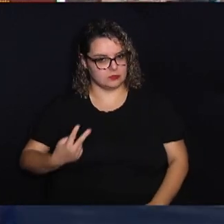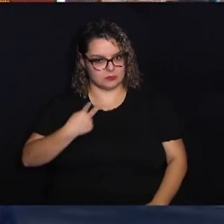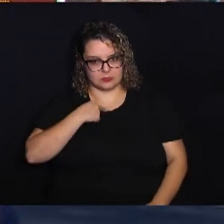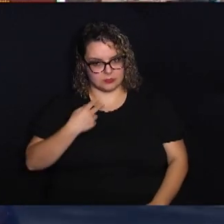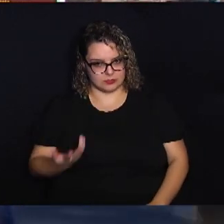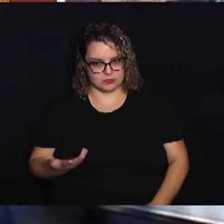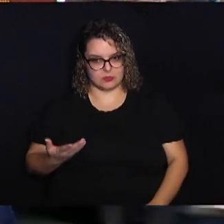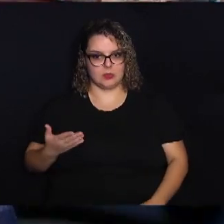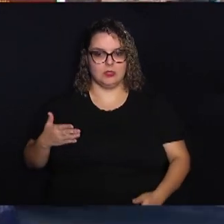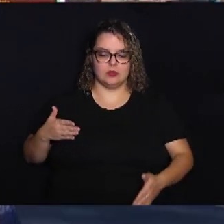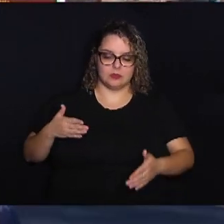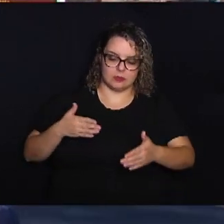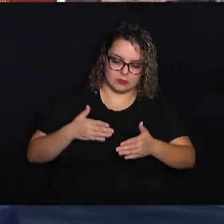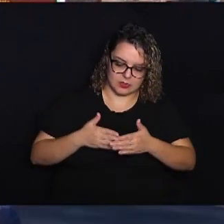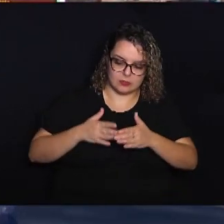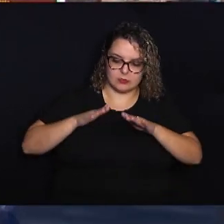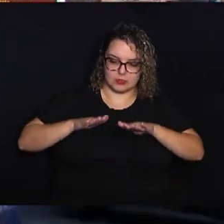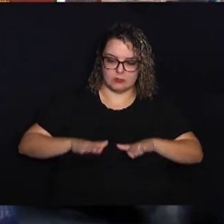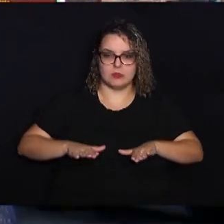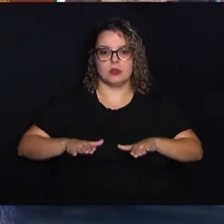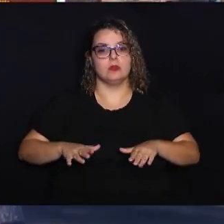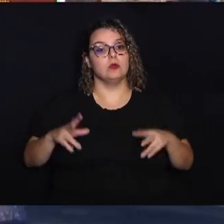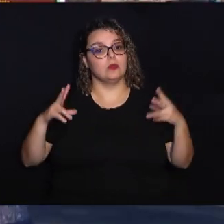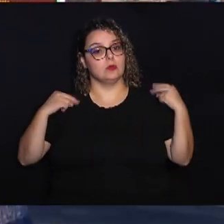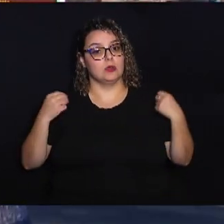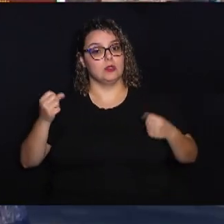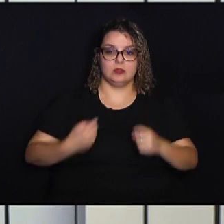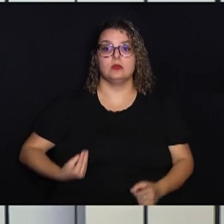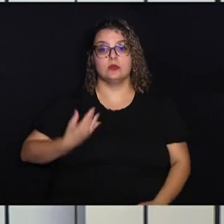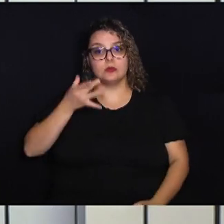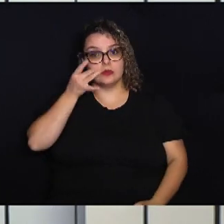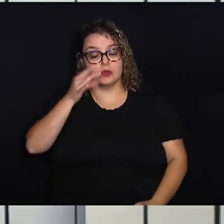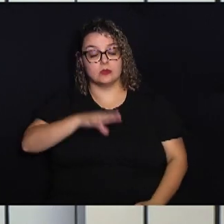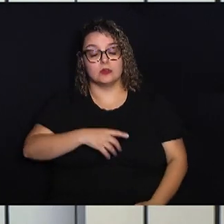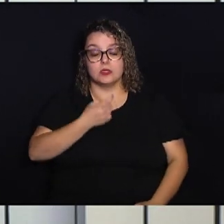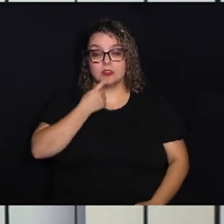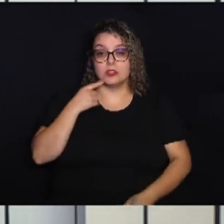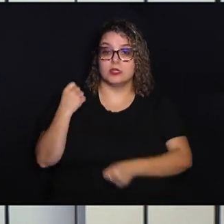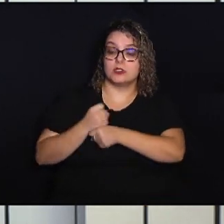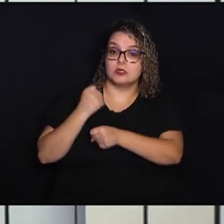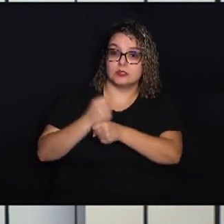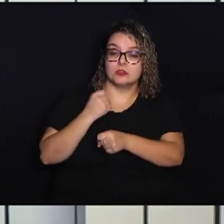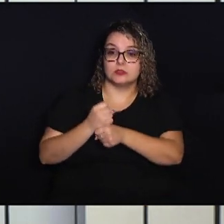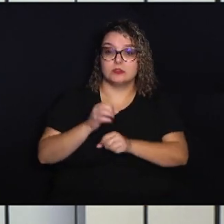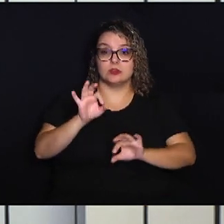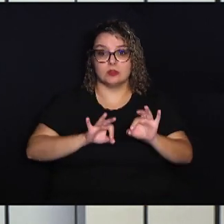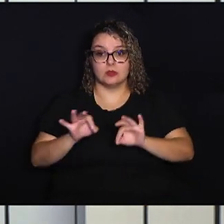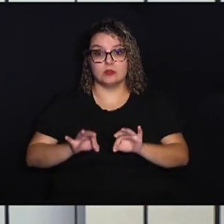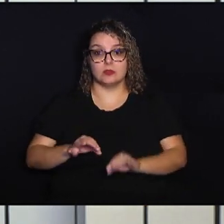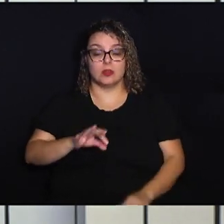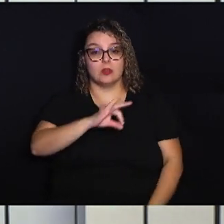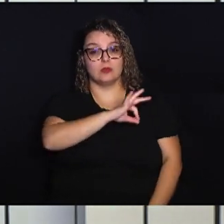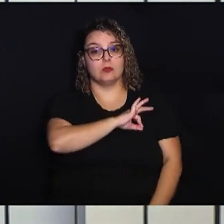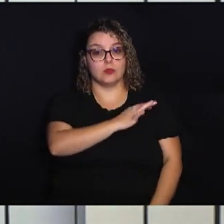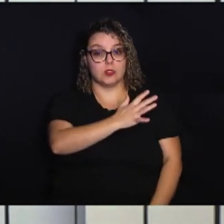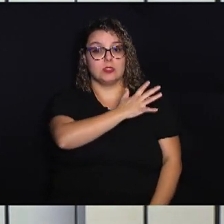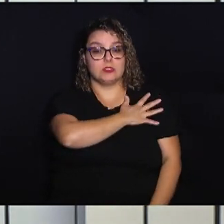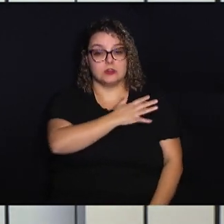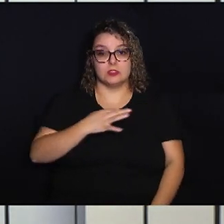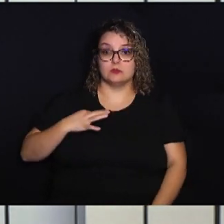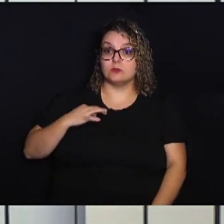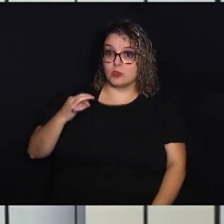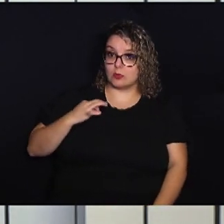que alguém necessite. Saiba que a gente tem muitos pacientes precisando e você pode fazer a diferença na vida deles. Olha só, tá vendo? Essa é a